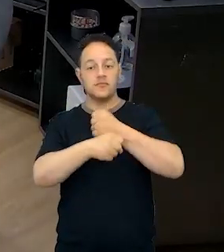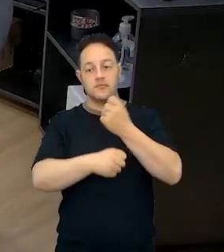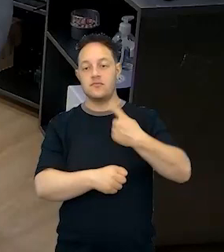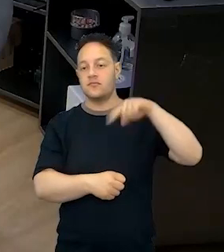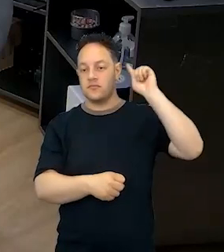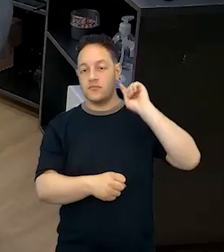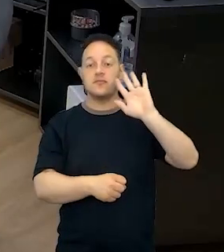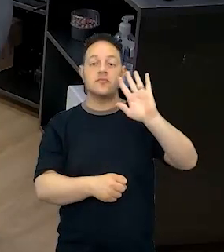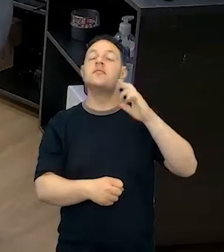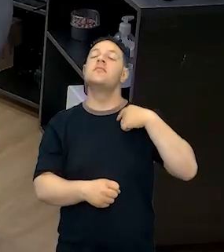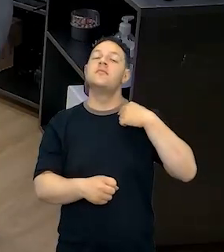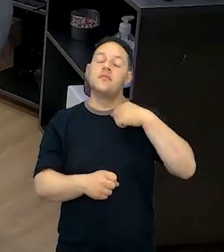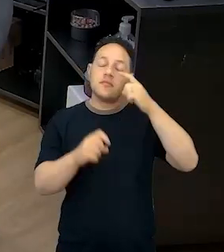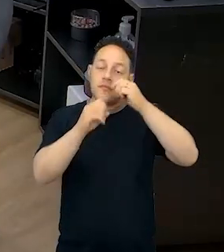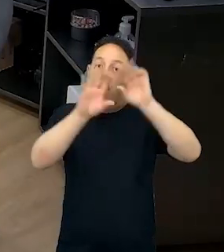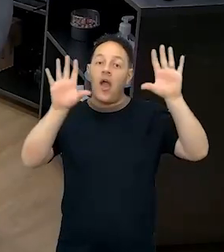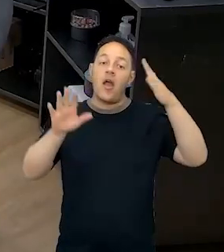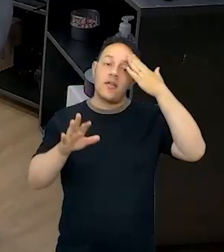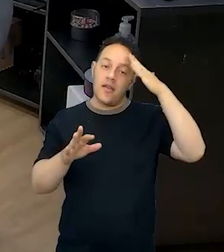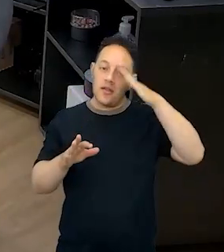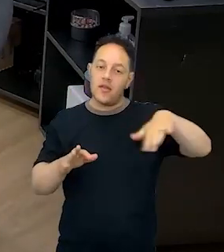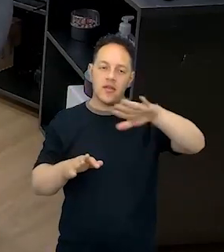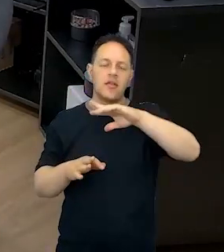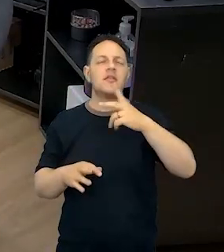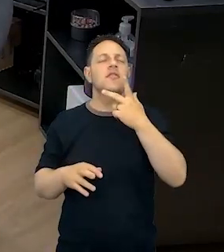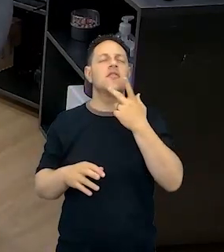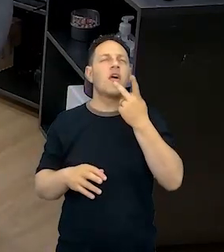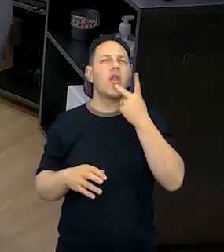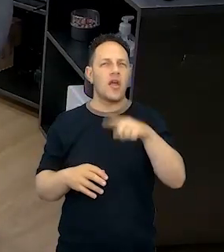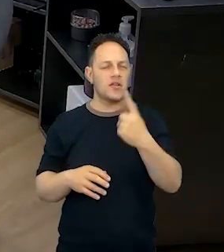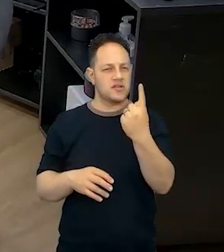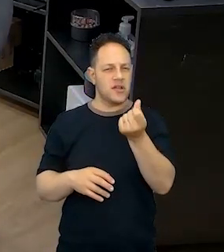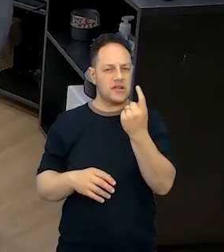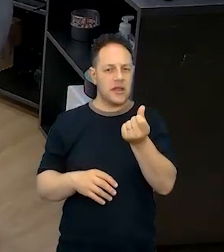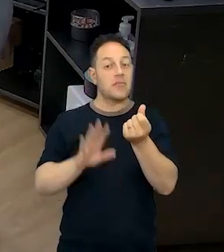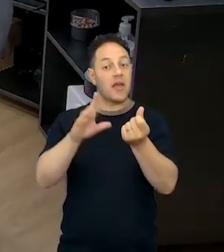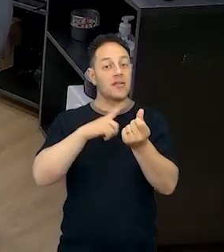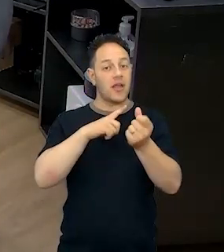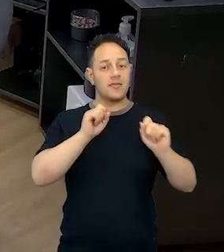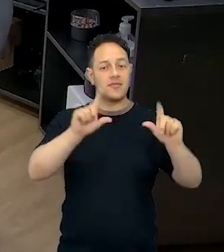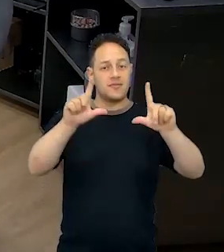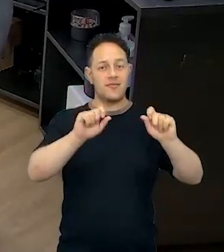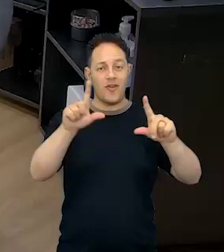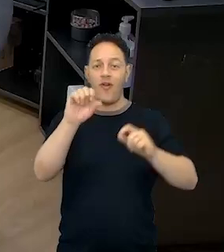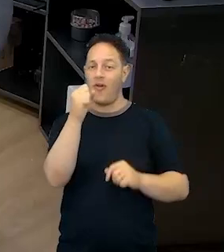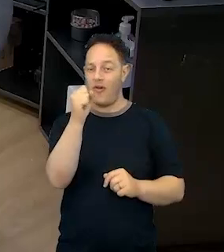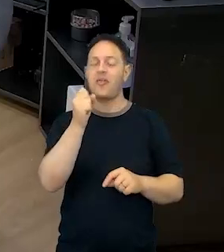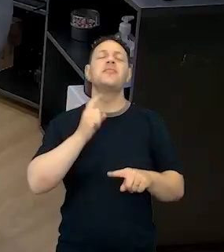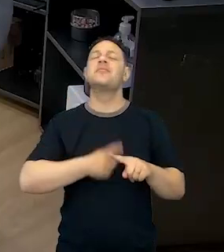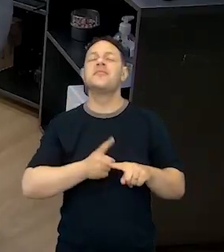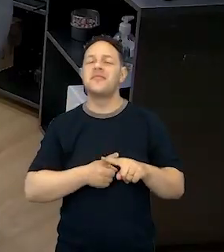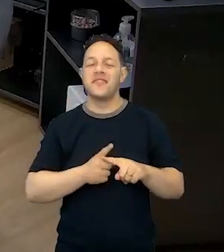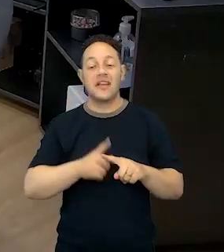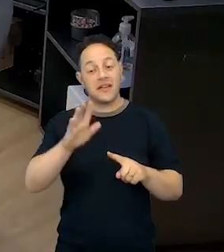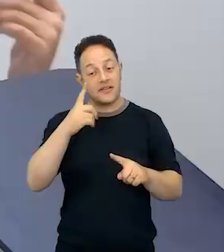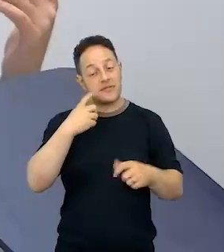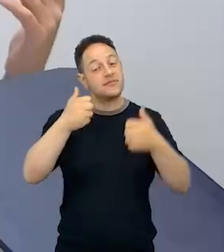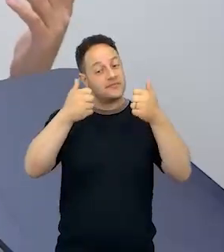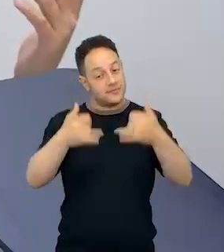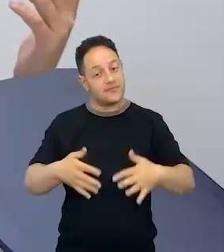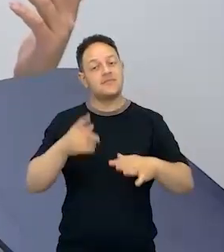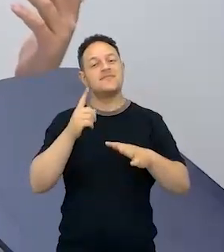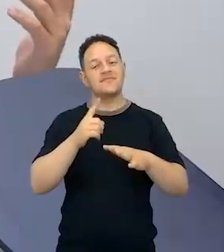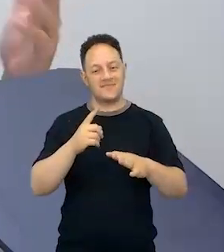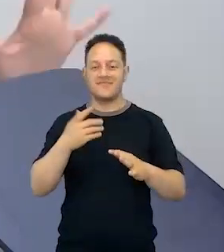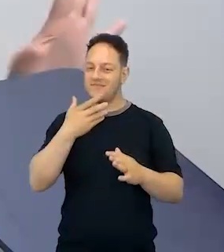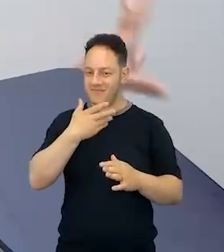vou esclarecer esse ponto, né? O Flávio comentou que eram 16 trilhas, mas no slide aparecem 8. Mas por quê, né? Na verdade, são... Eu